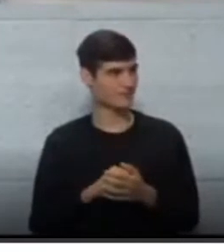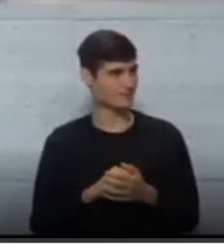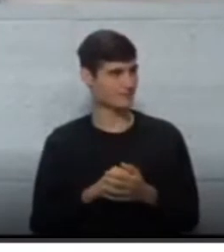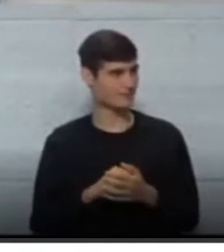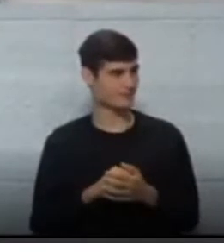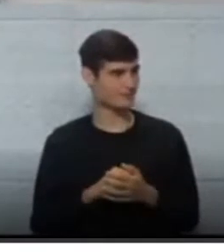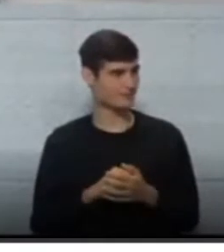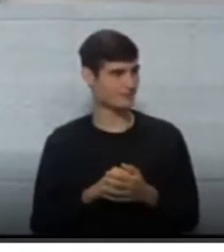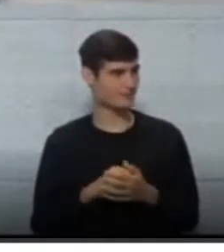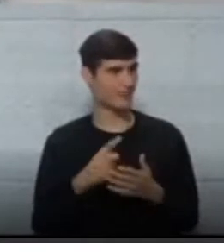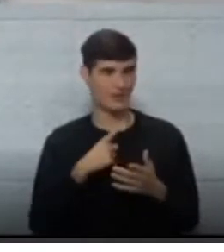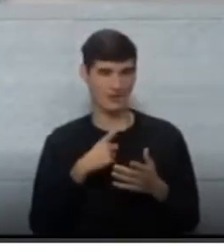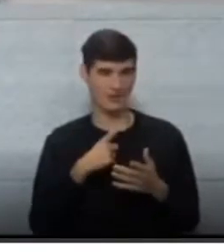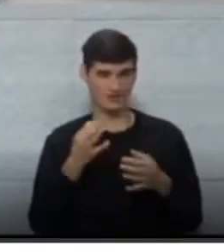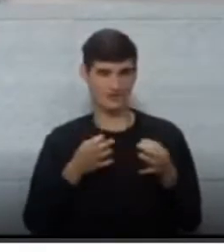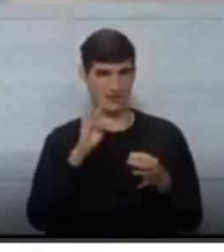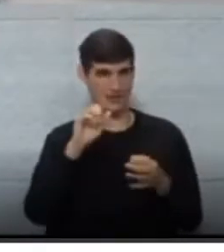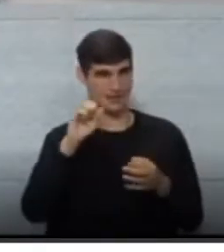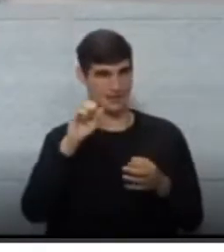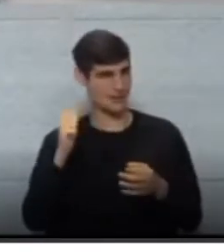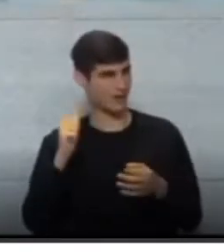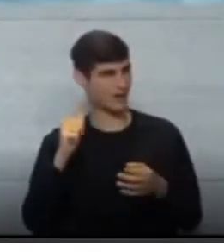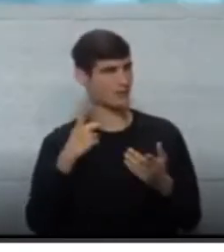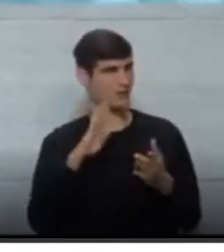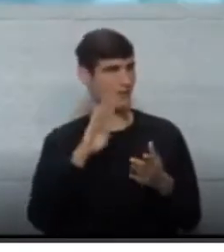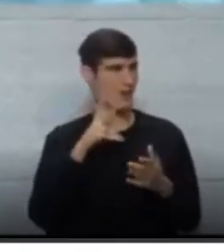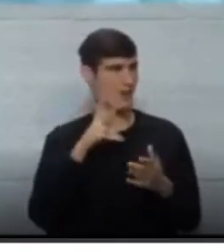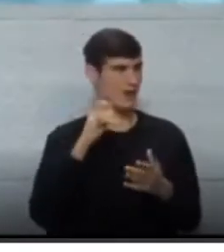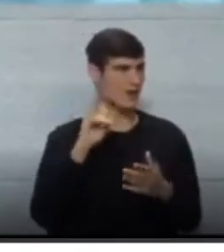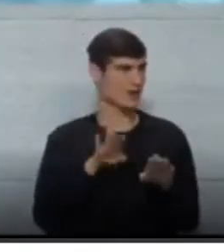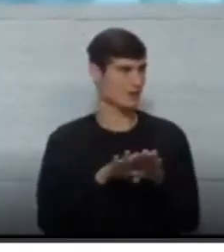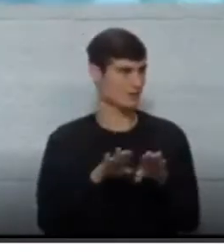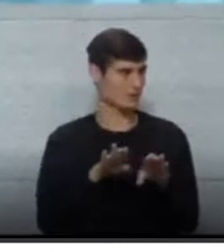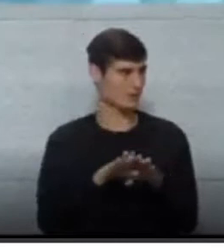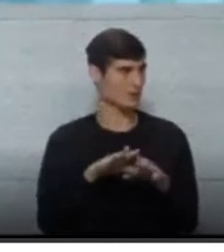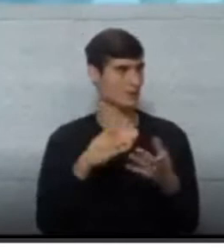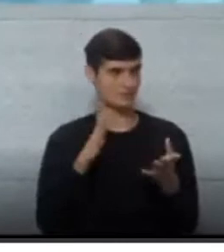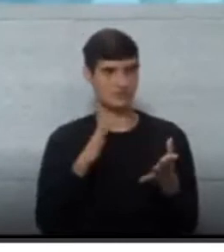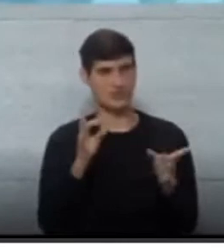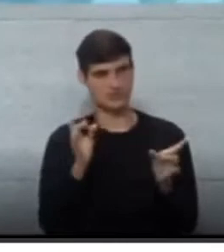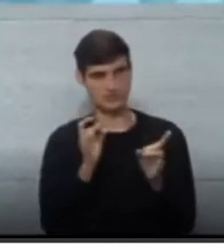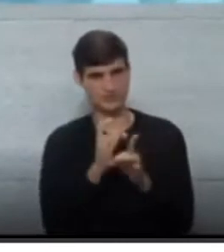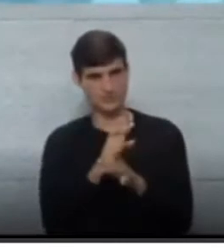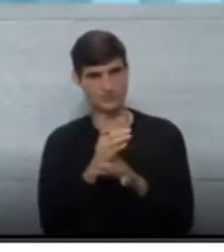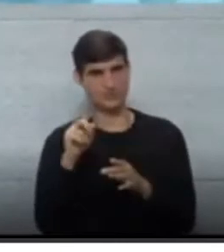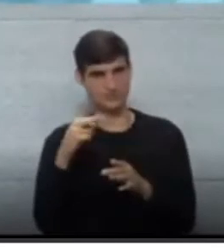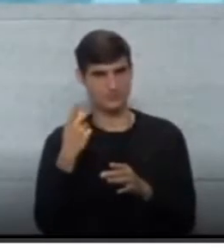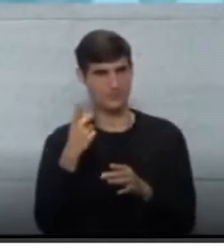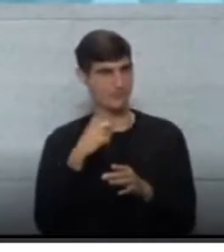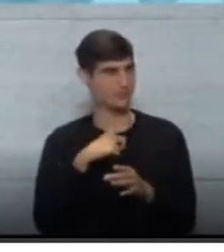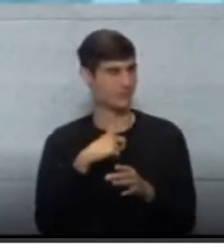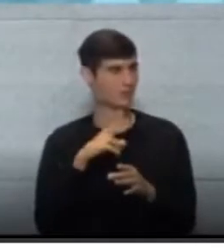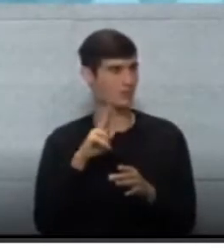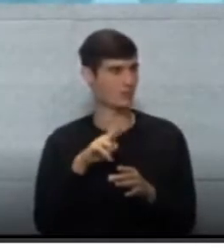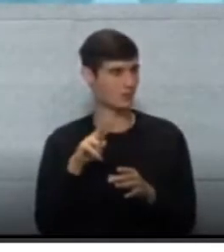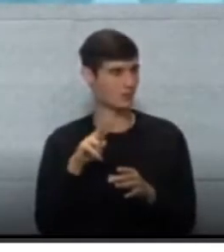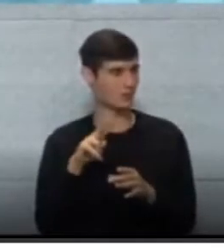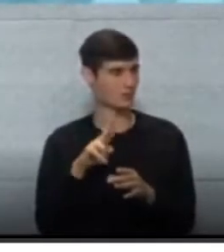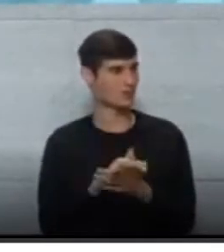tanto o cultivo no TSA quanto no BHI. Então, esse material, como eu falei para vocês, vai estar pronto já para vocês utilizarem